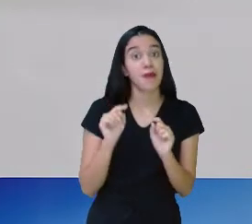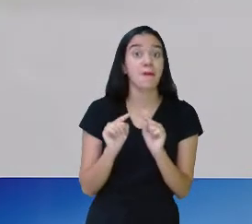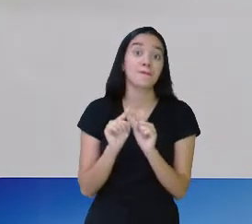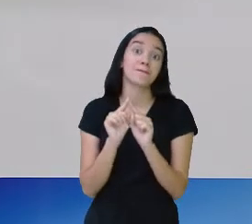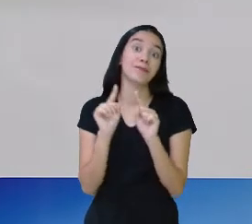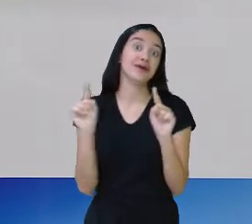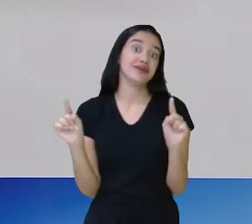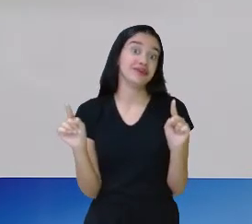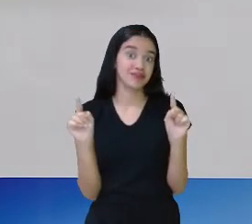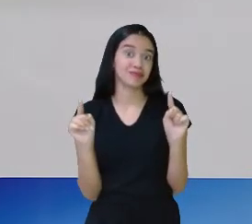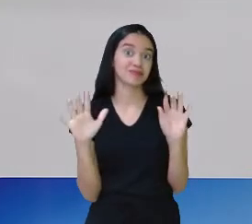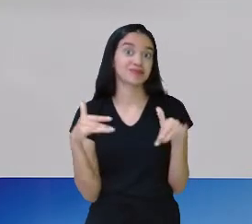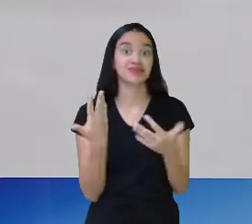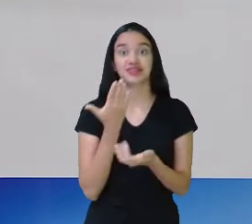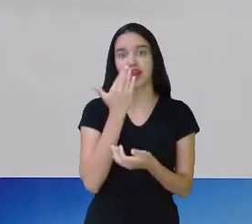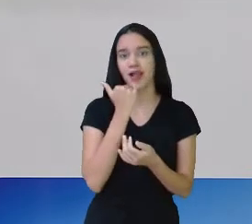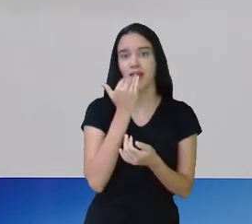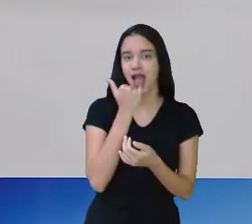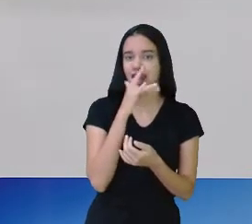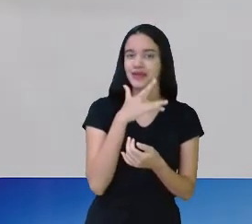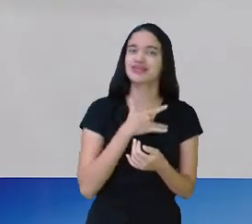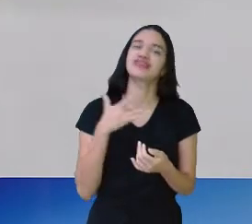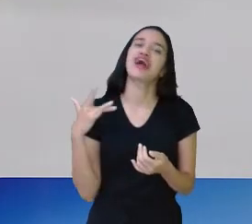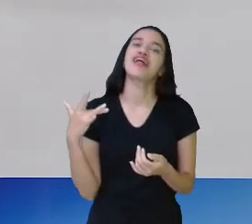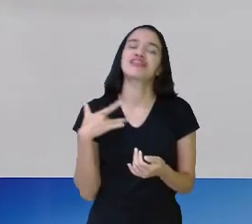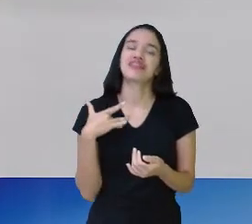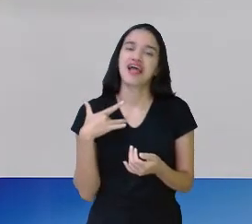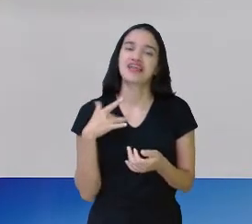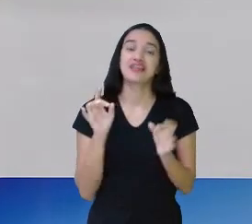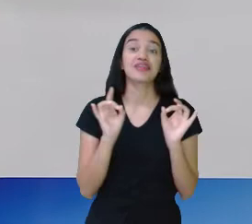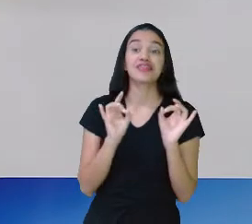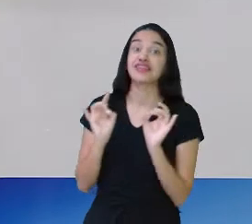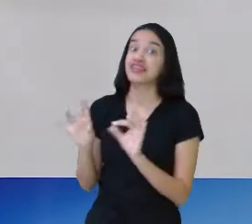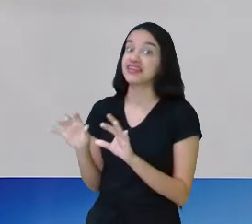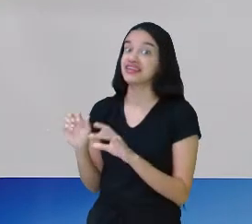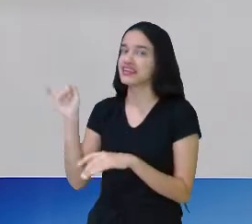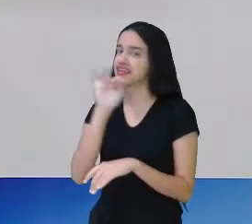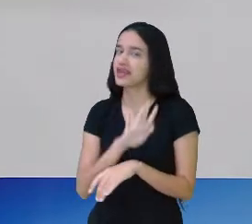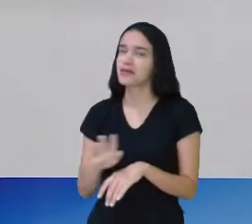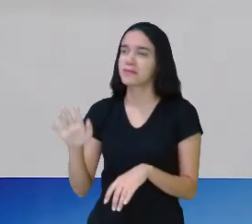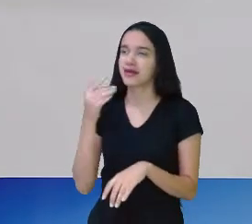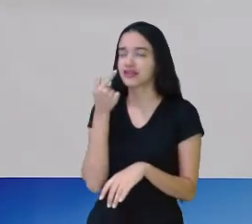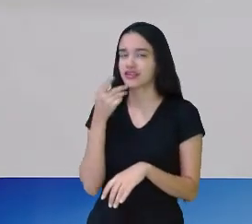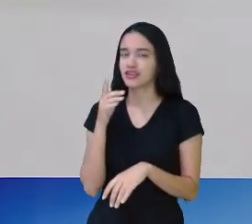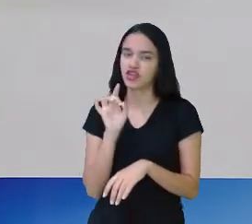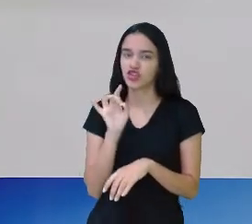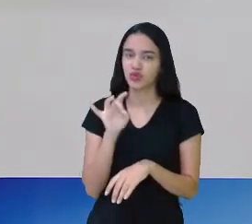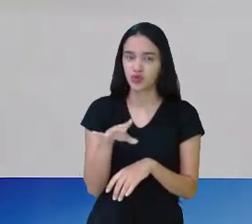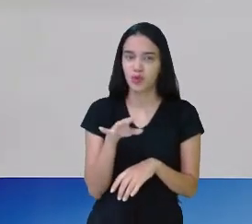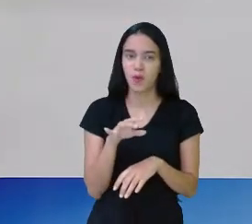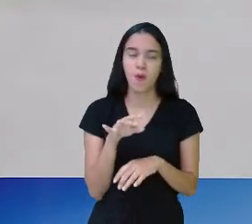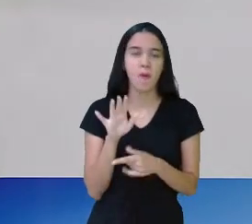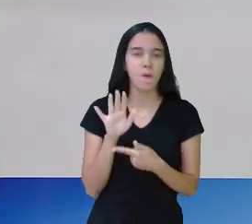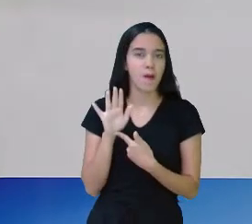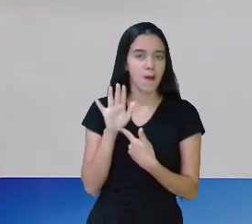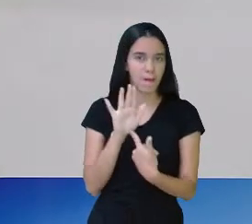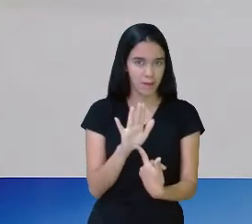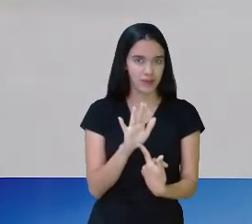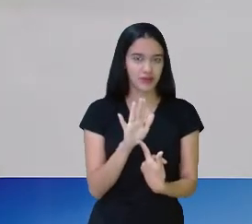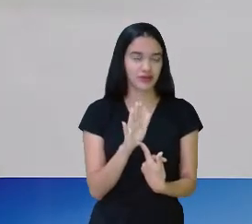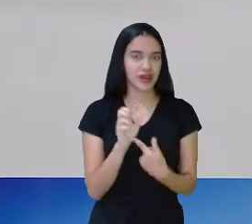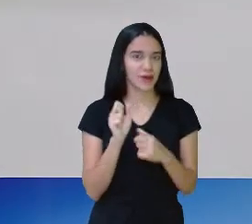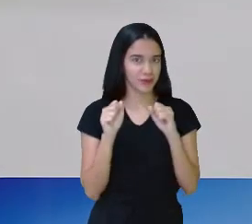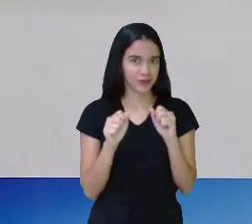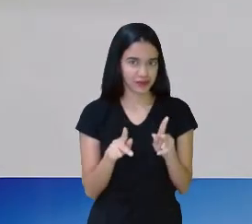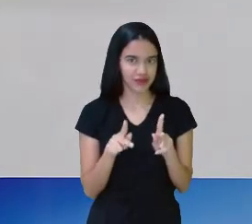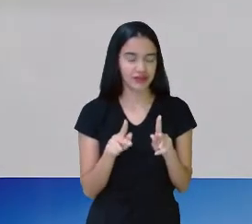manter uma alimentação meio saudável e deixei essas imagens só para amostragem, certo? Eu